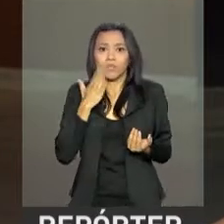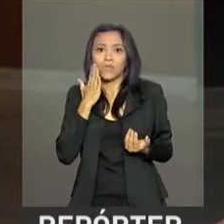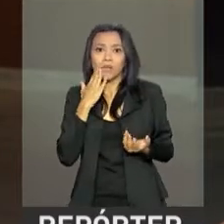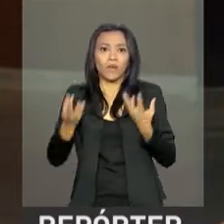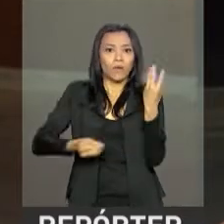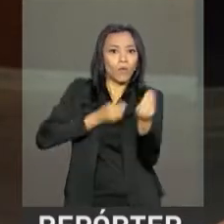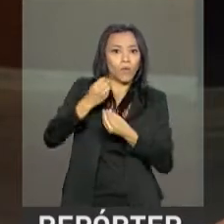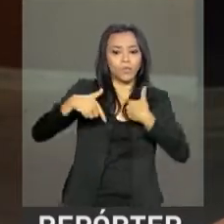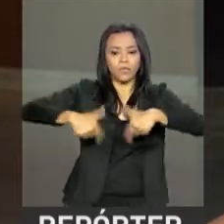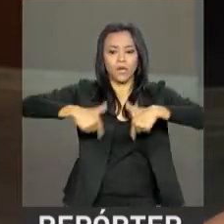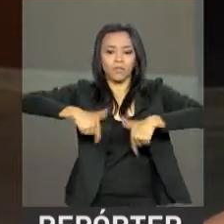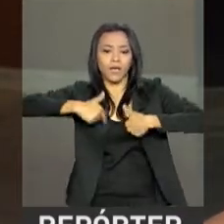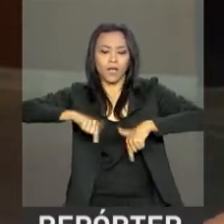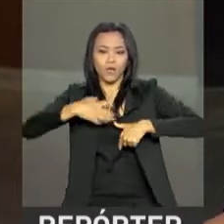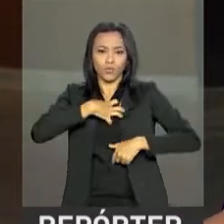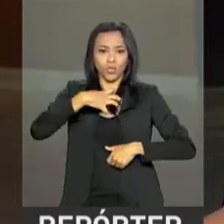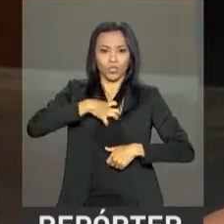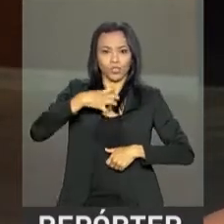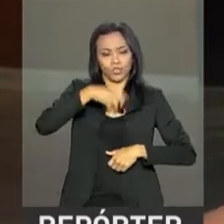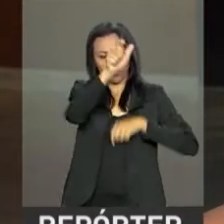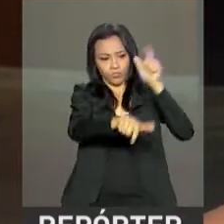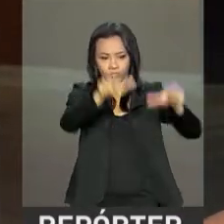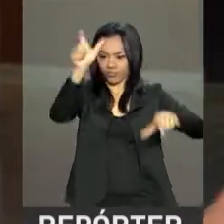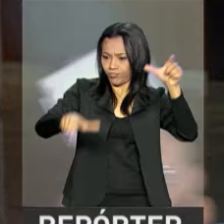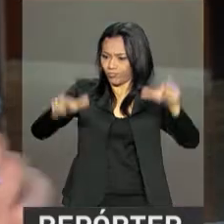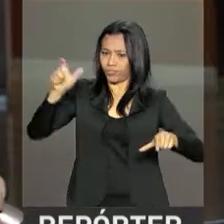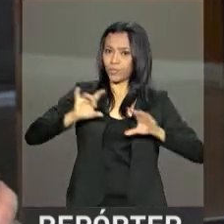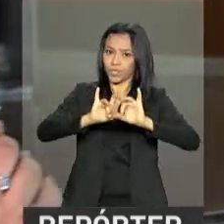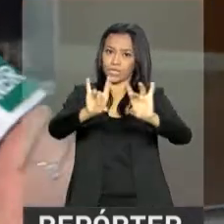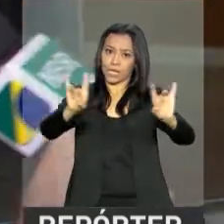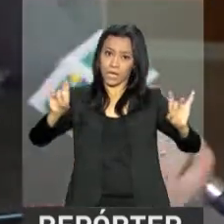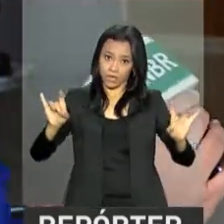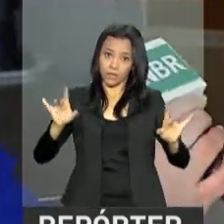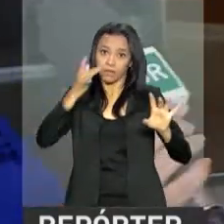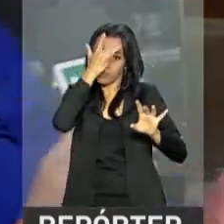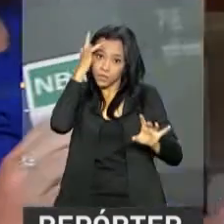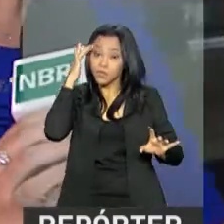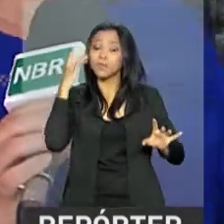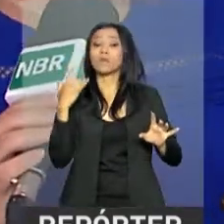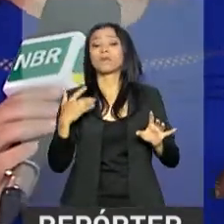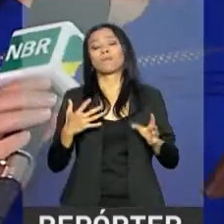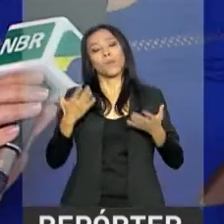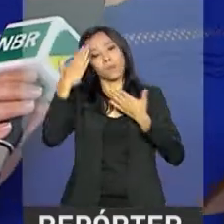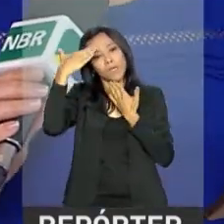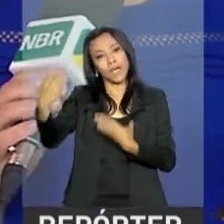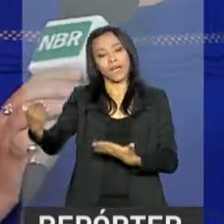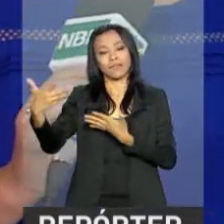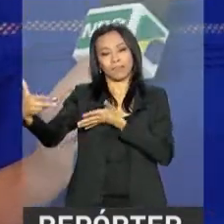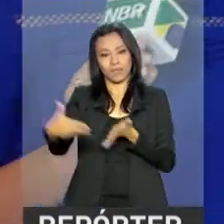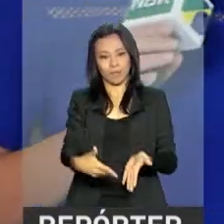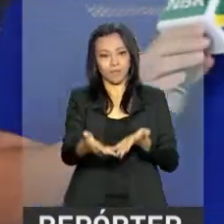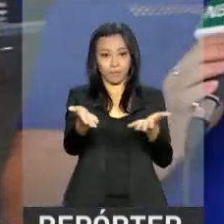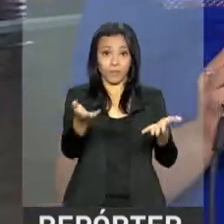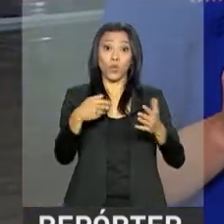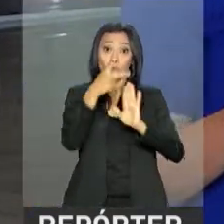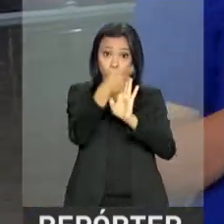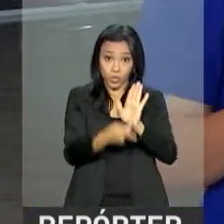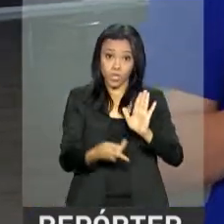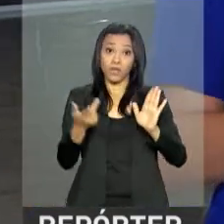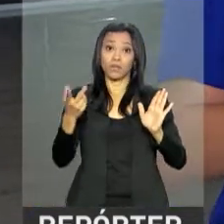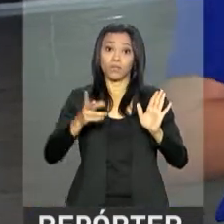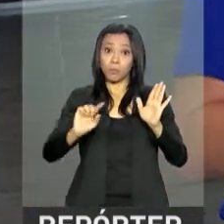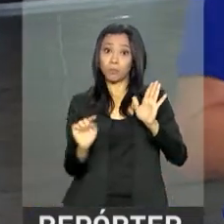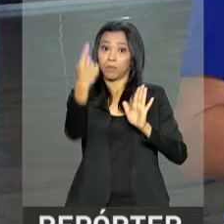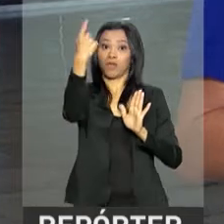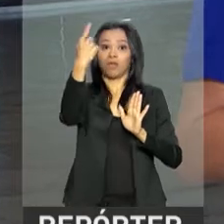trabalhar as especificidades do atendimento social acerto gabriela obrigada pela sua participação o projeto piloto vai